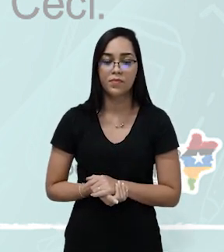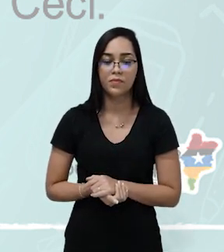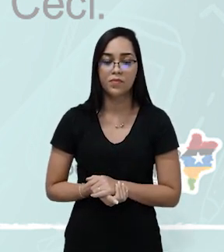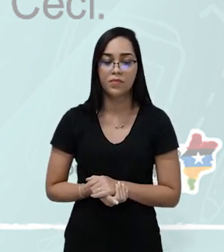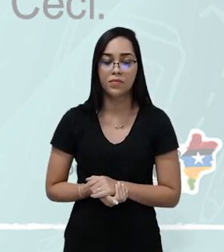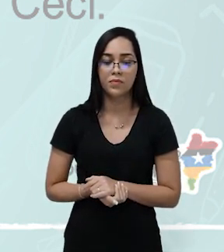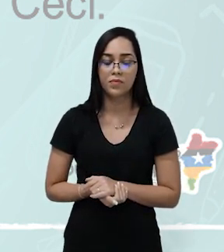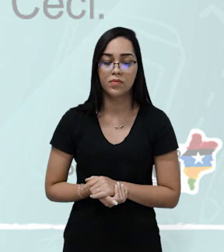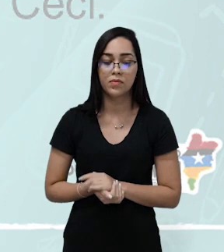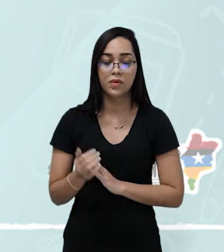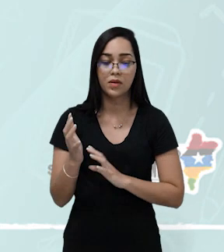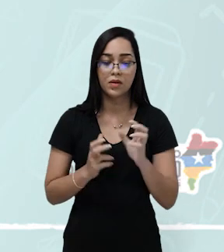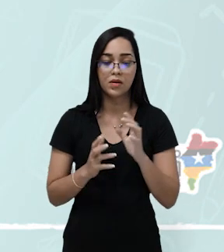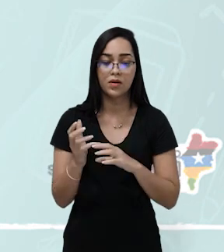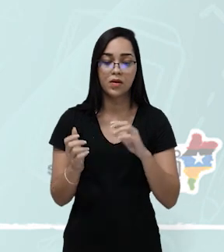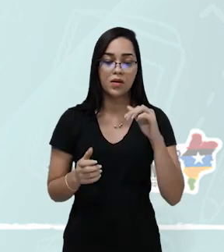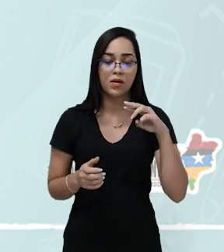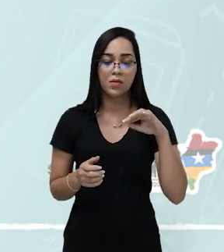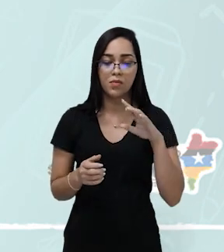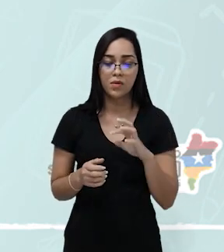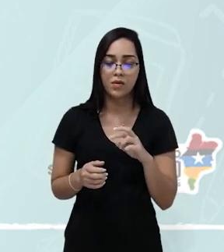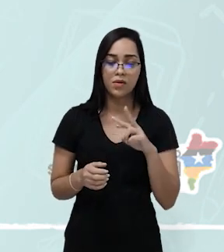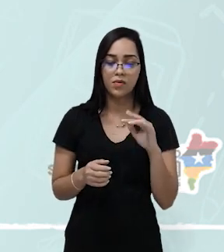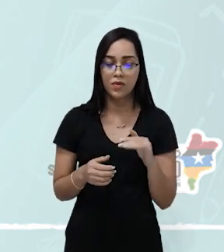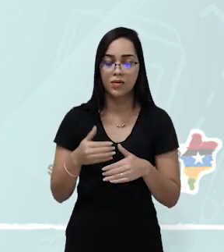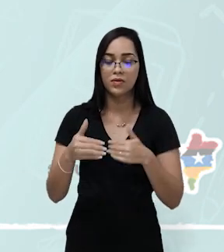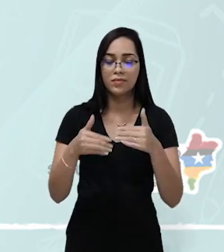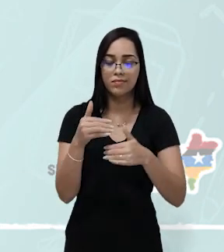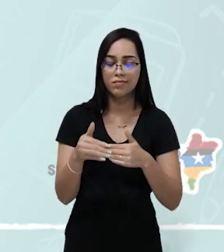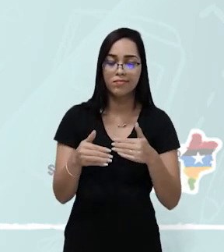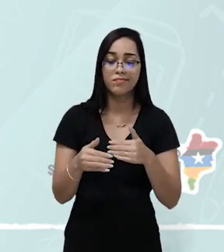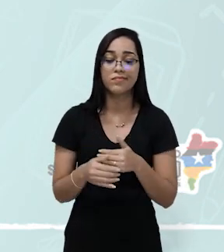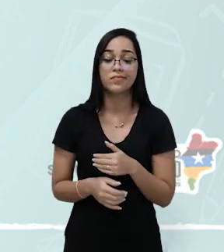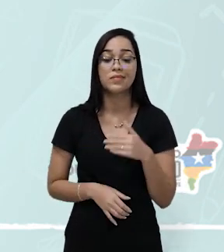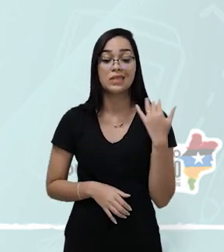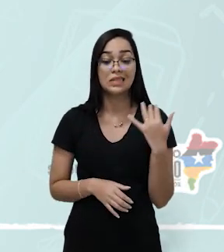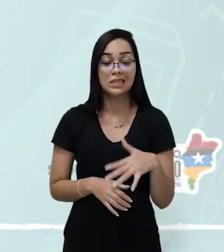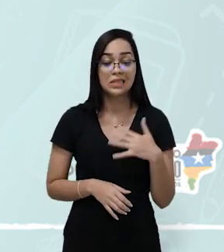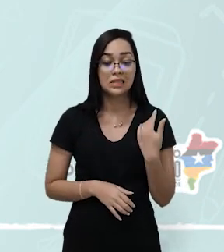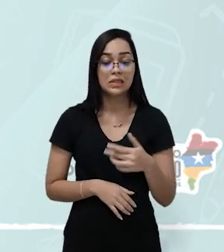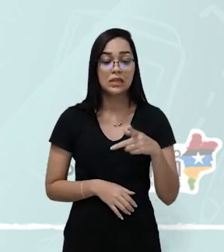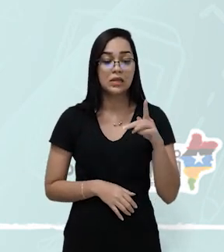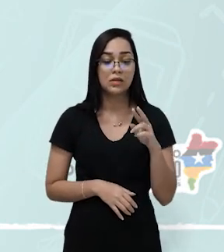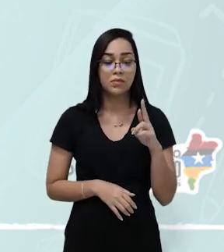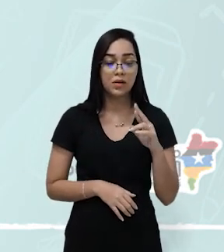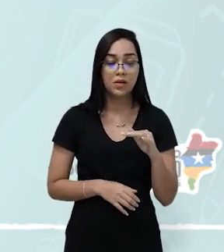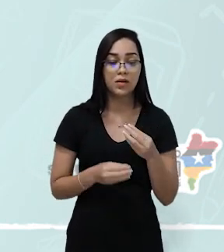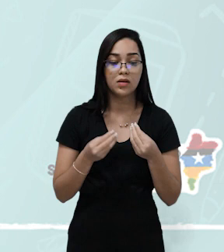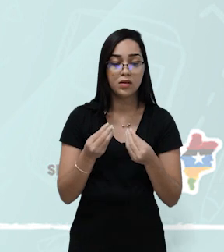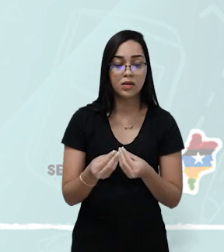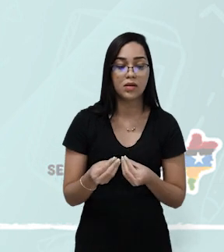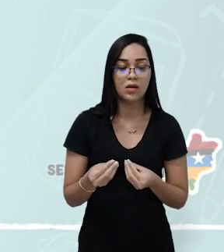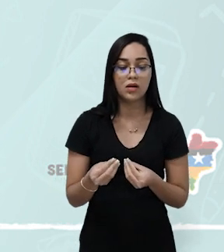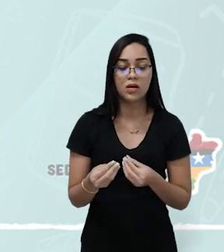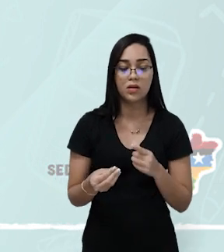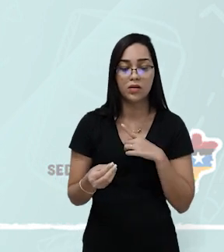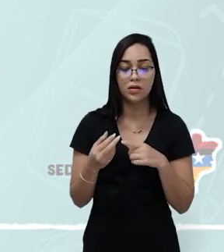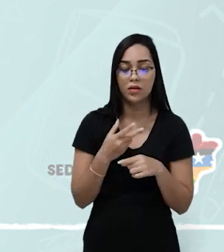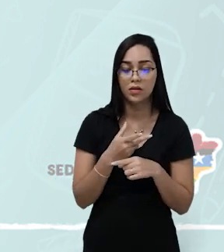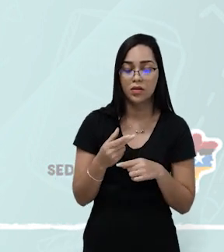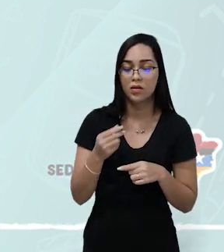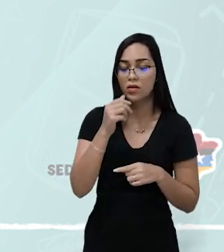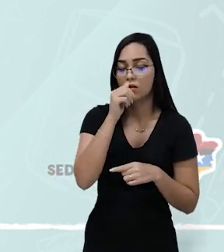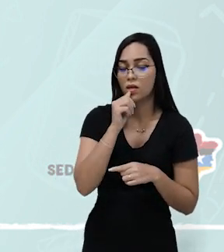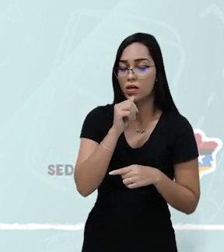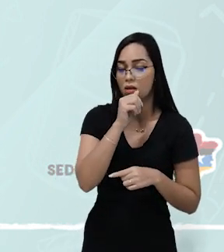Ceci. A guerra com os aimorés vai ficando cada vez mais tensa e Peri